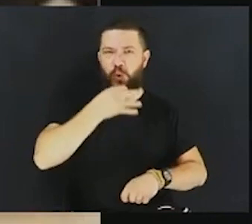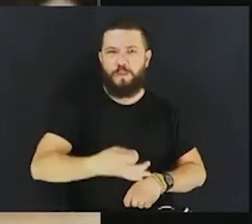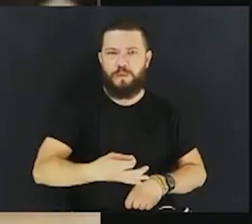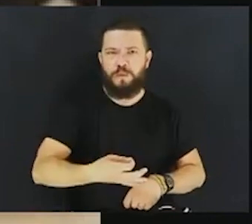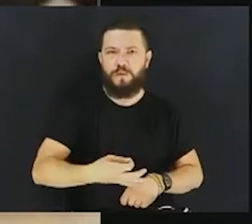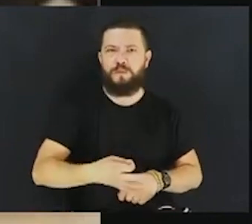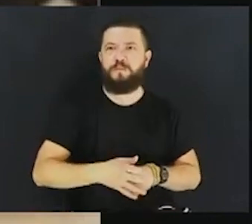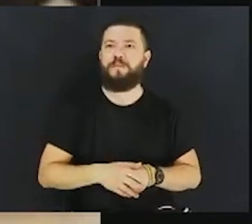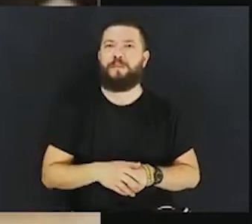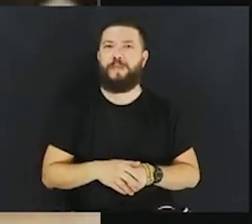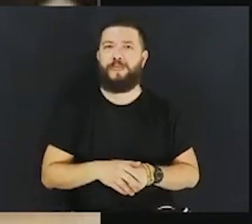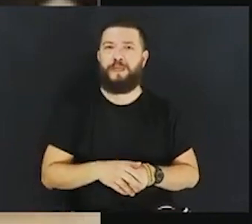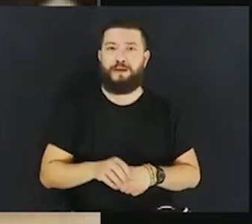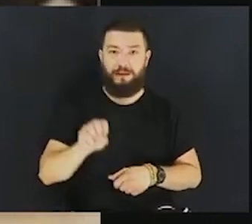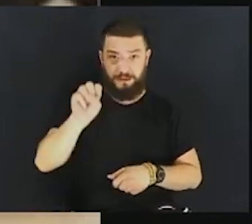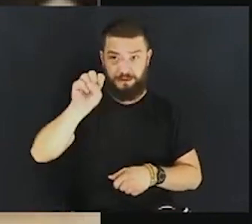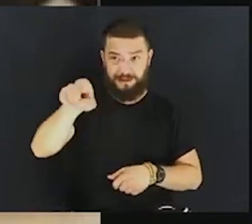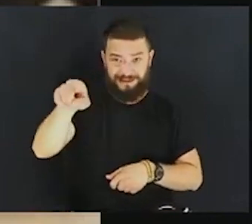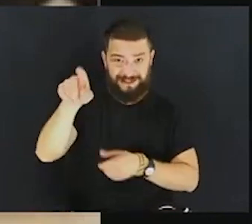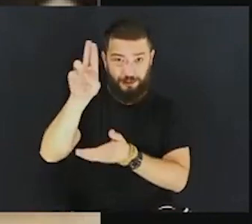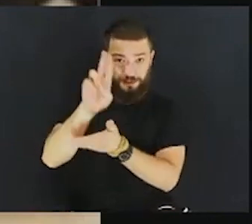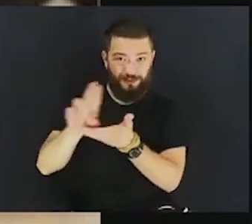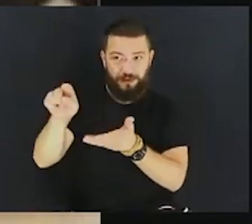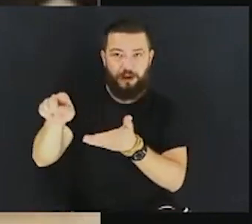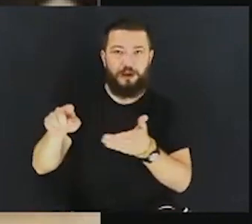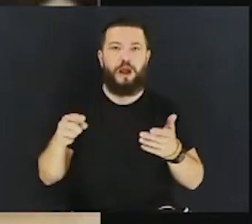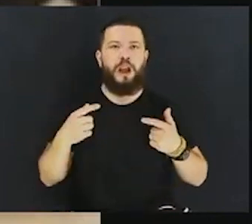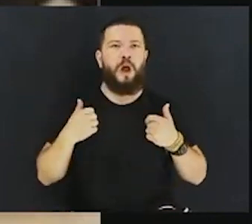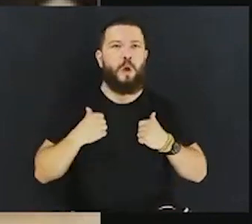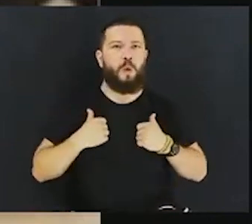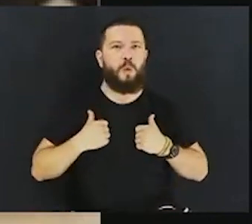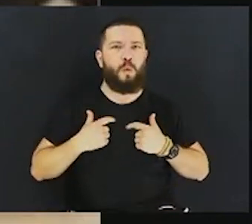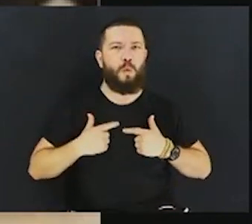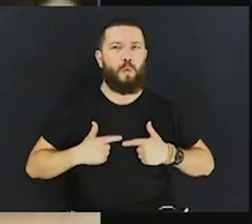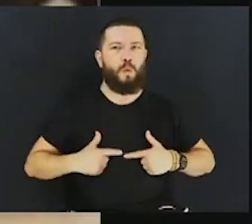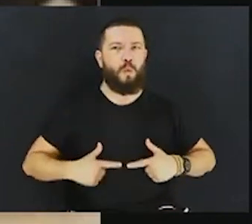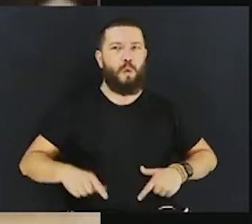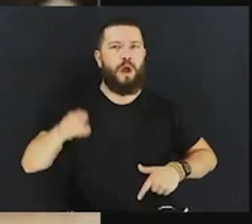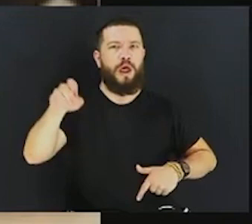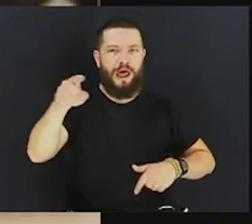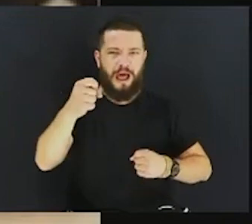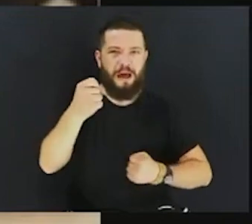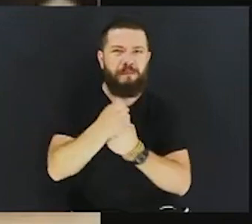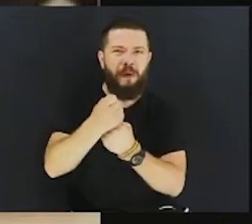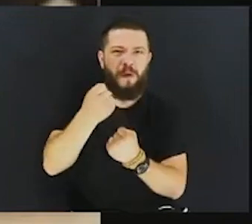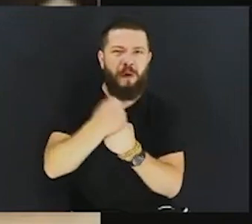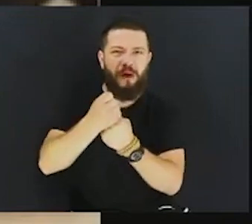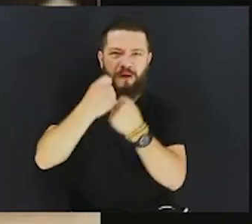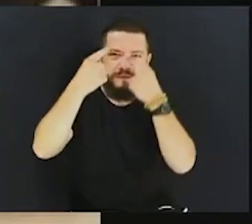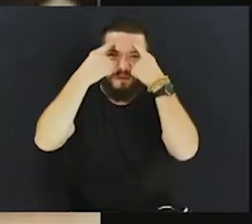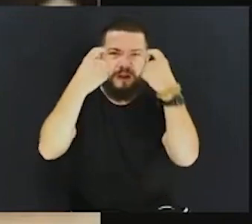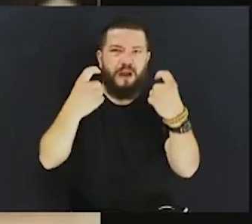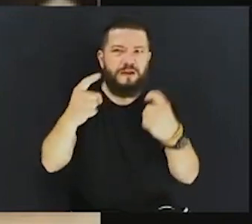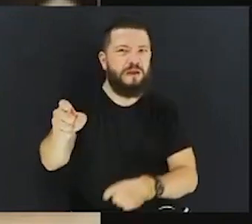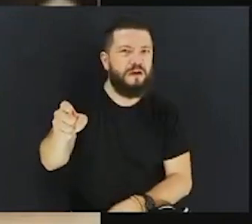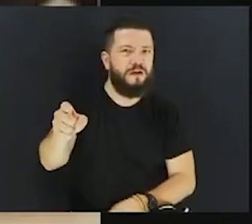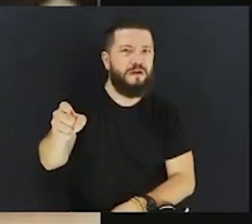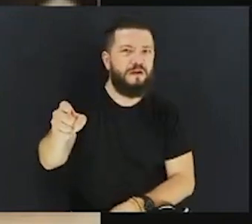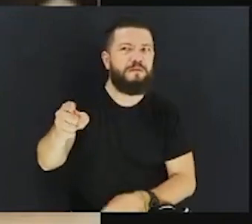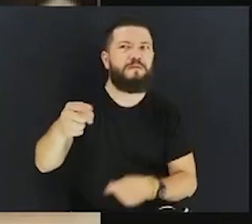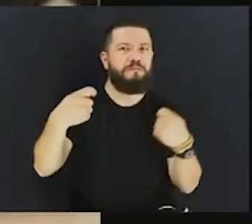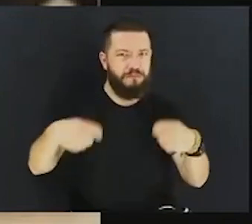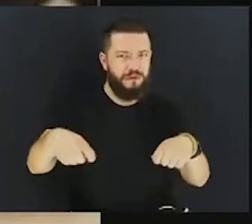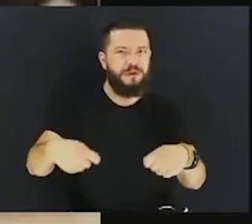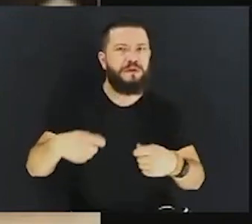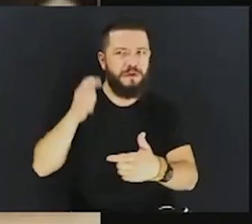Medicina não se manifestar e não punir esses estudantes, ela é conivente com a violência. E, portanto, ela também deve ser punida. A